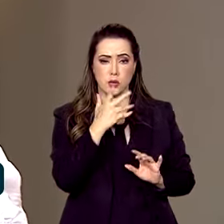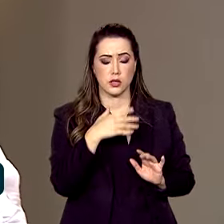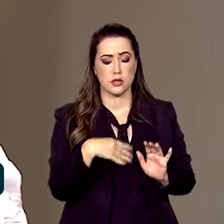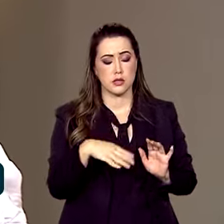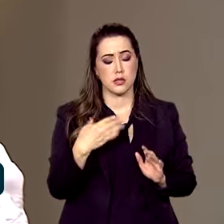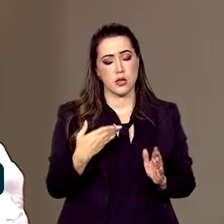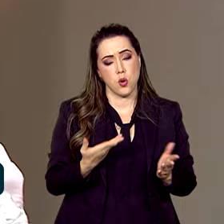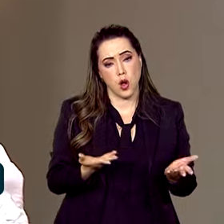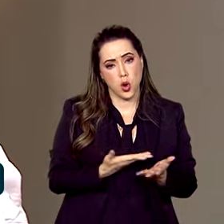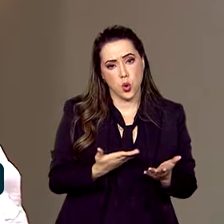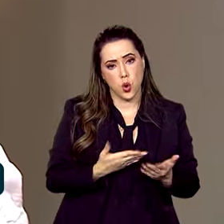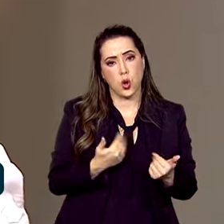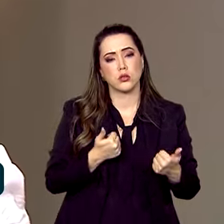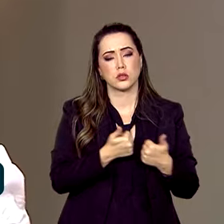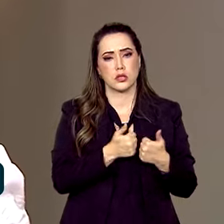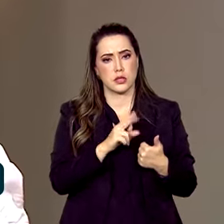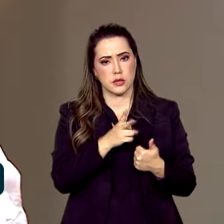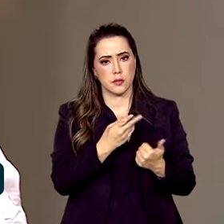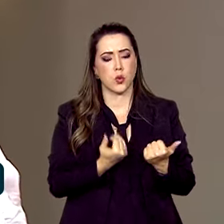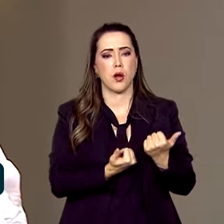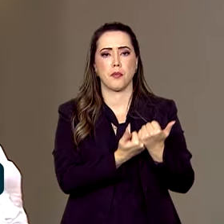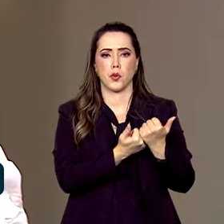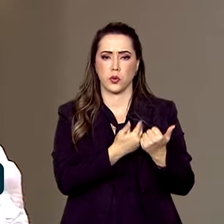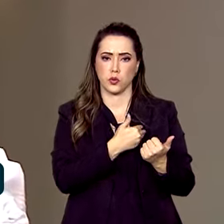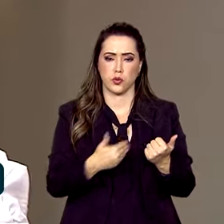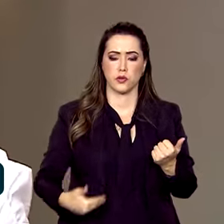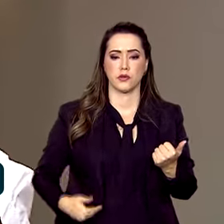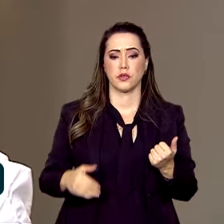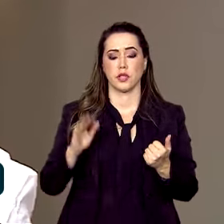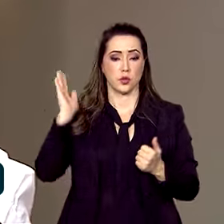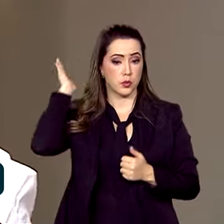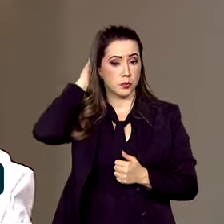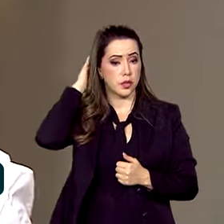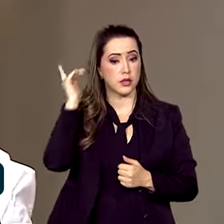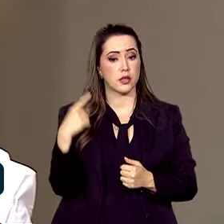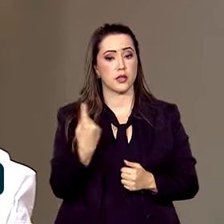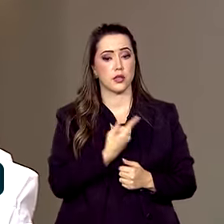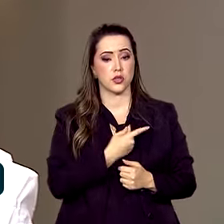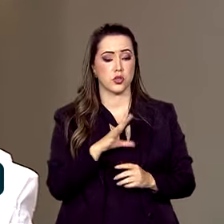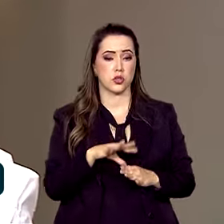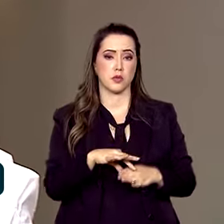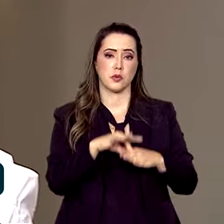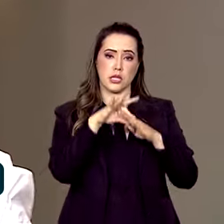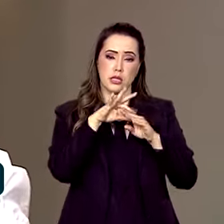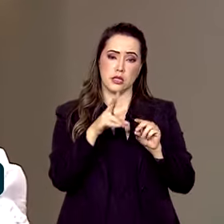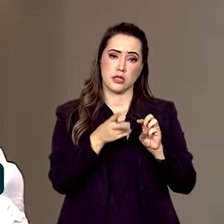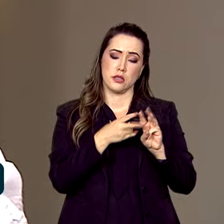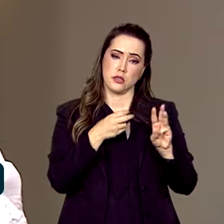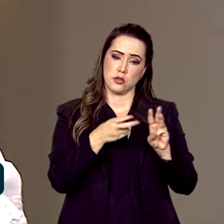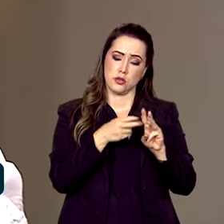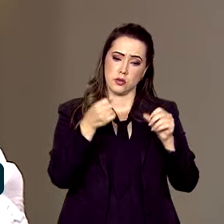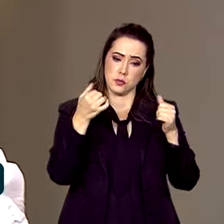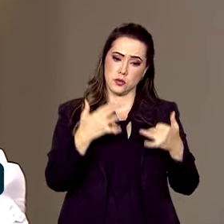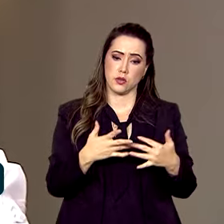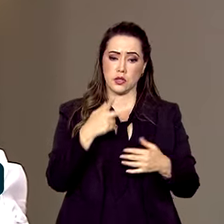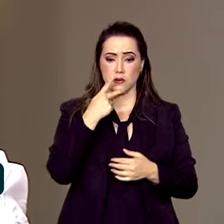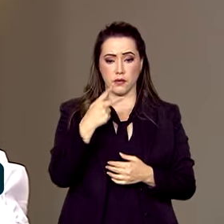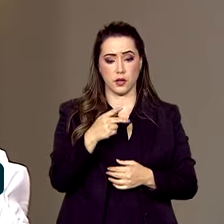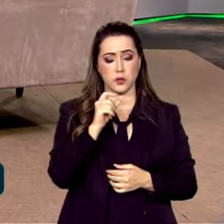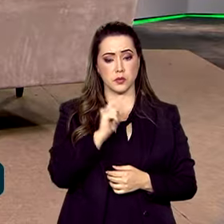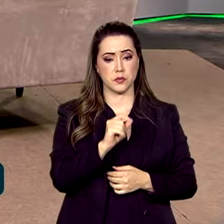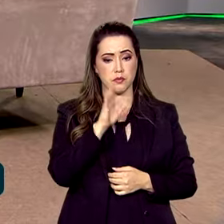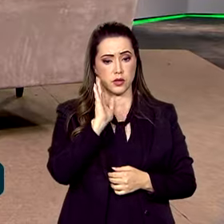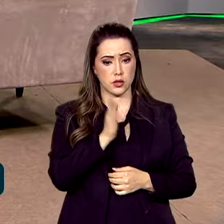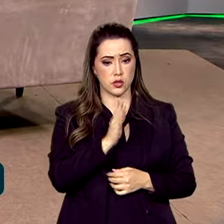o apoio do governo do estado do Pará, nós tivemos, inclusive, um depoimento de uma liderança indígena, que ele ressaltou que